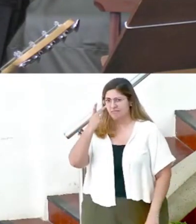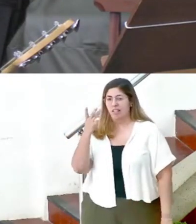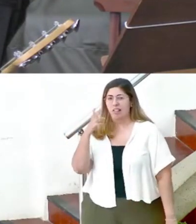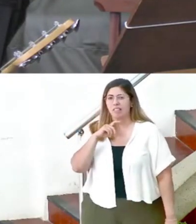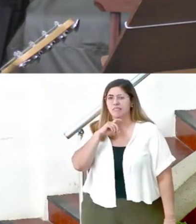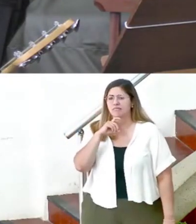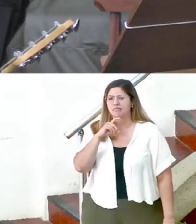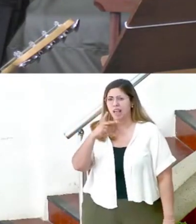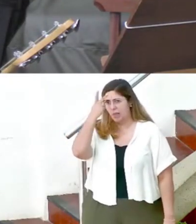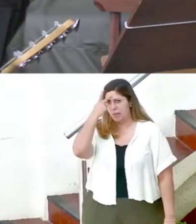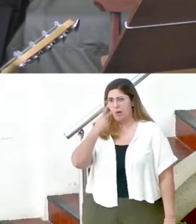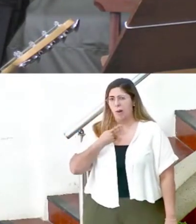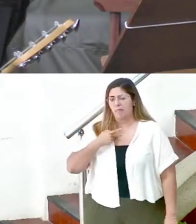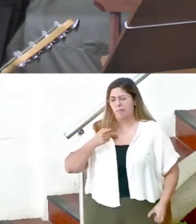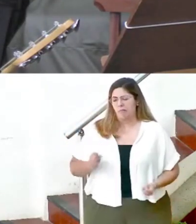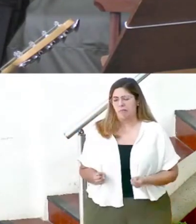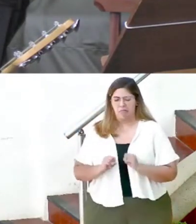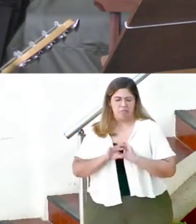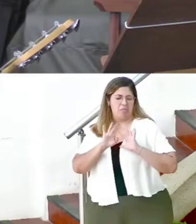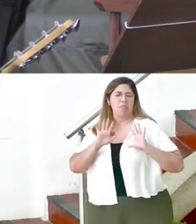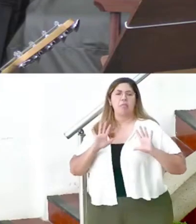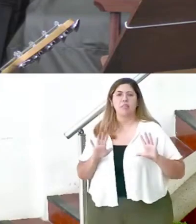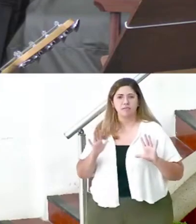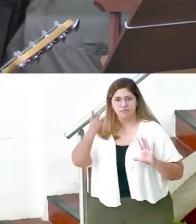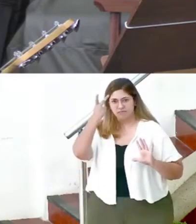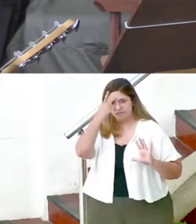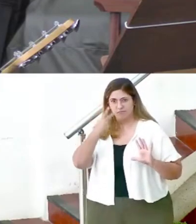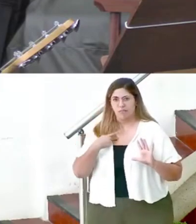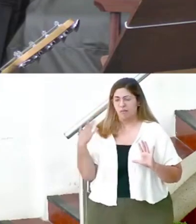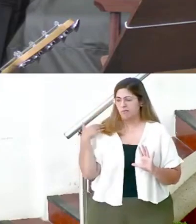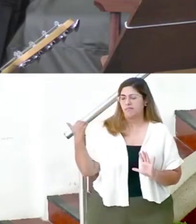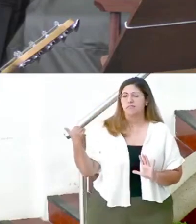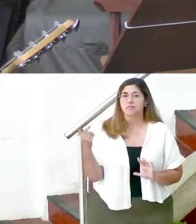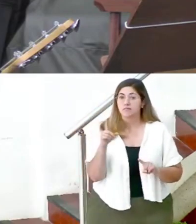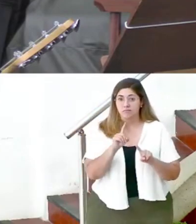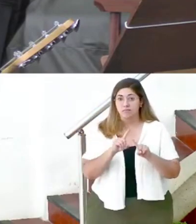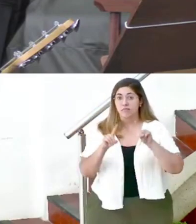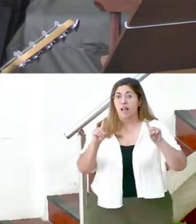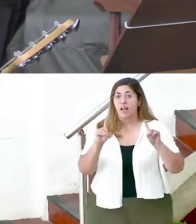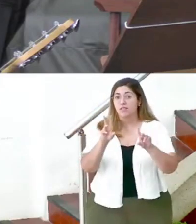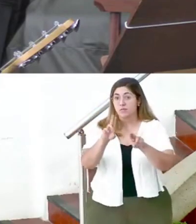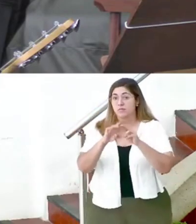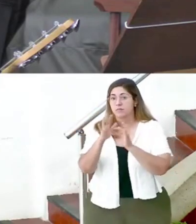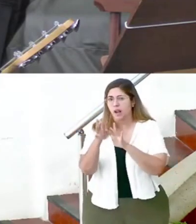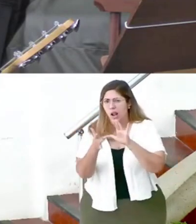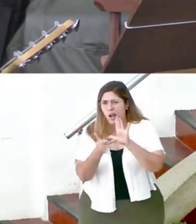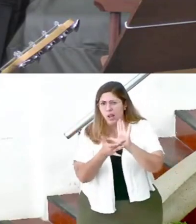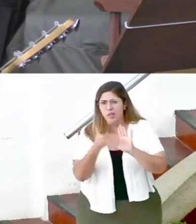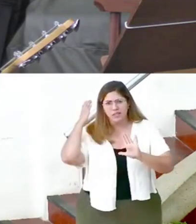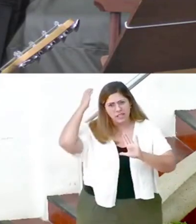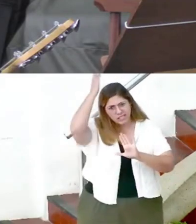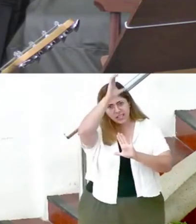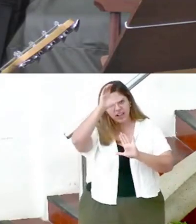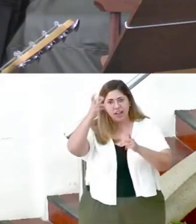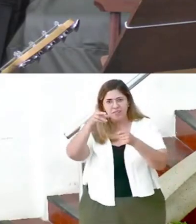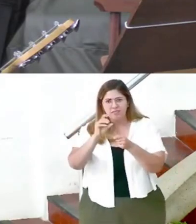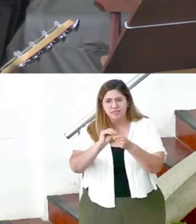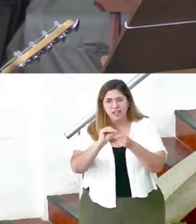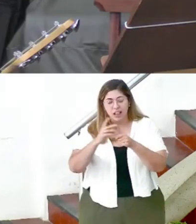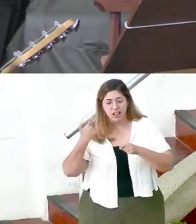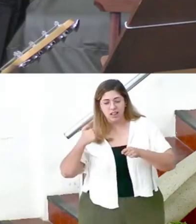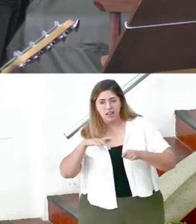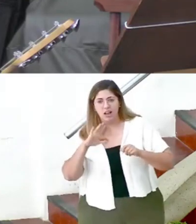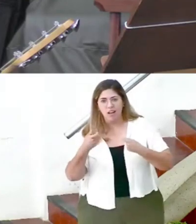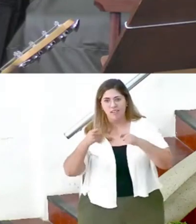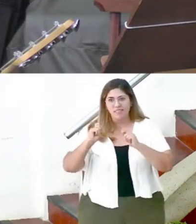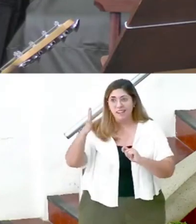Mas vós sois dele, em Cristo Jesus, o qual se nos tornou, da parte de Deus,